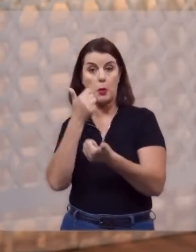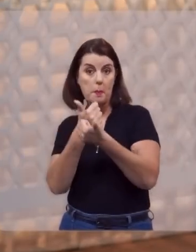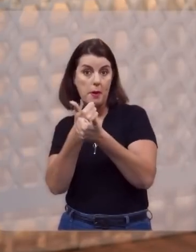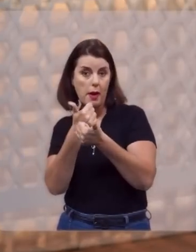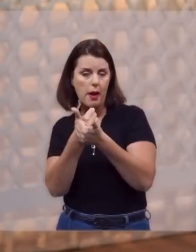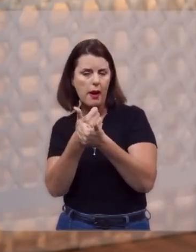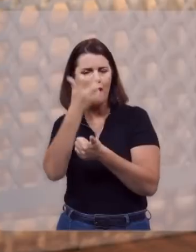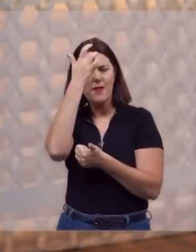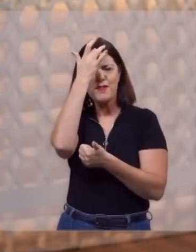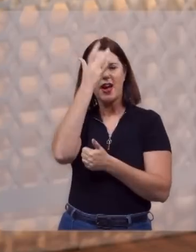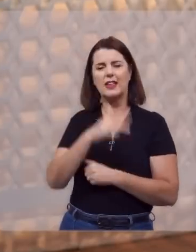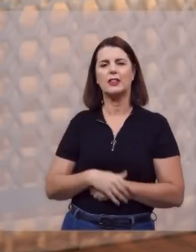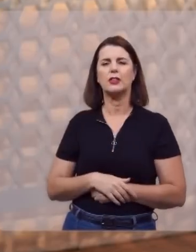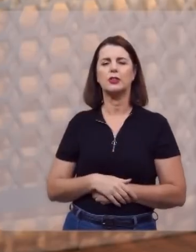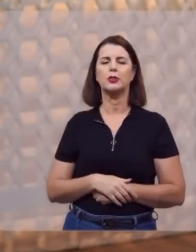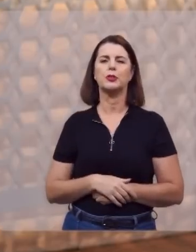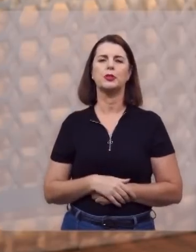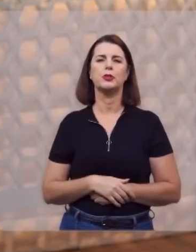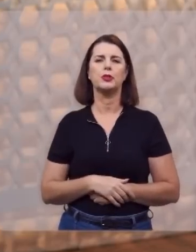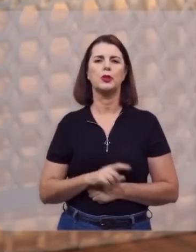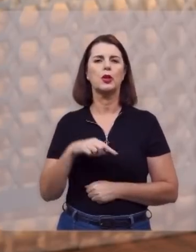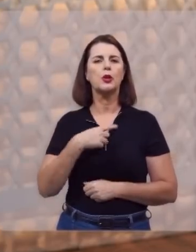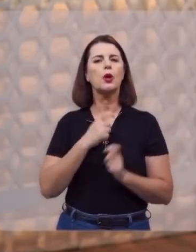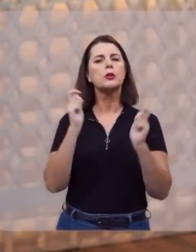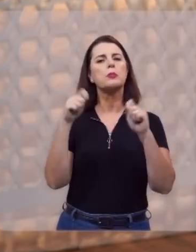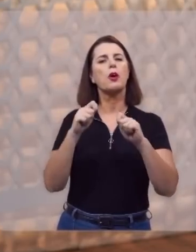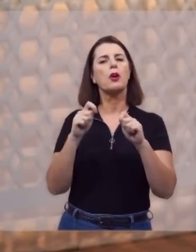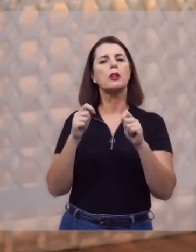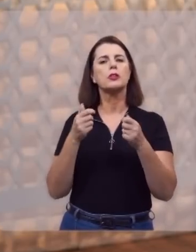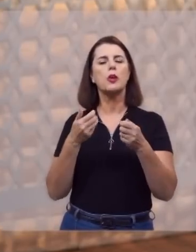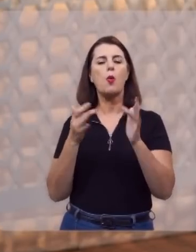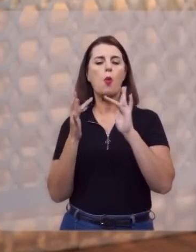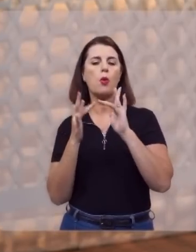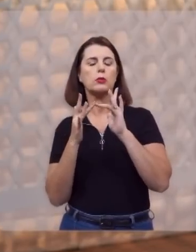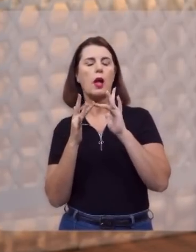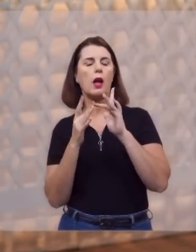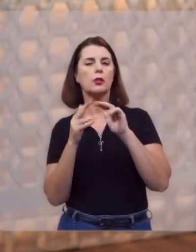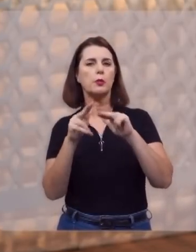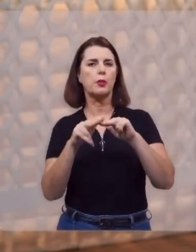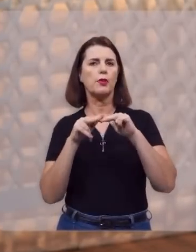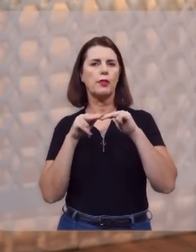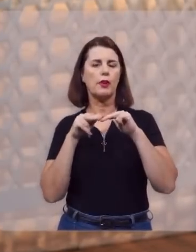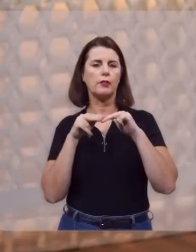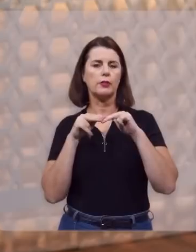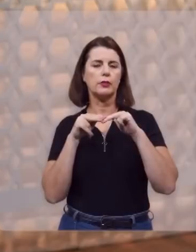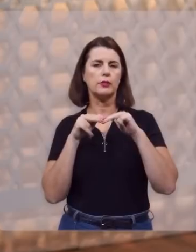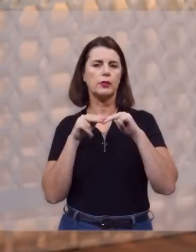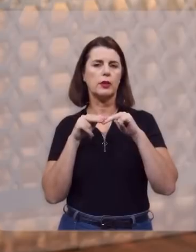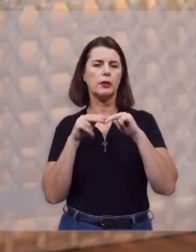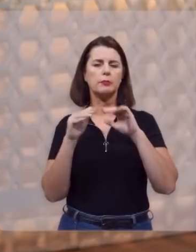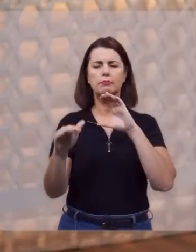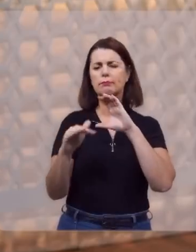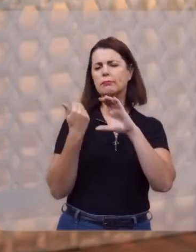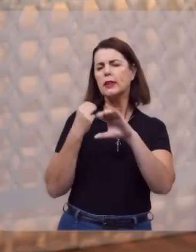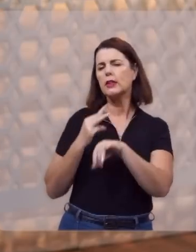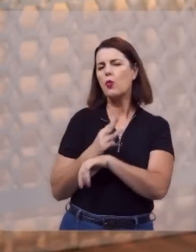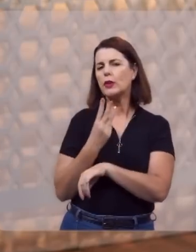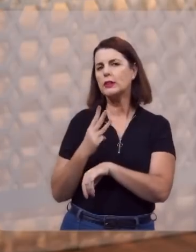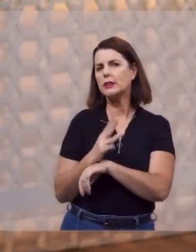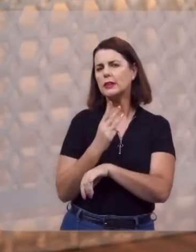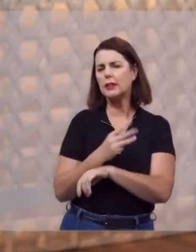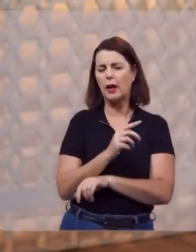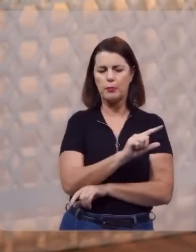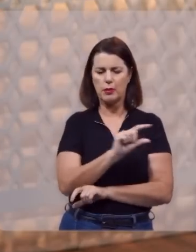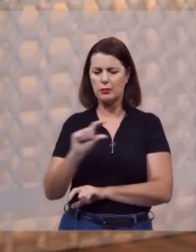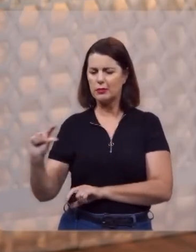próximas a você, é muito fácil de fazê-lo. Basta você entrar em contato conosco, mandando para a gente uma mensagem no